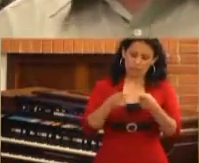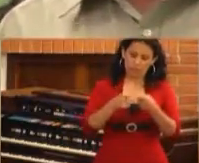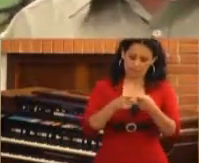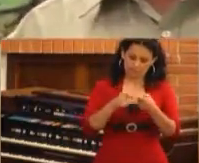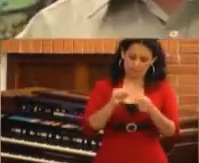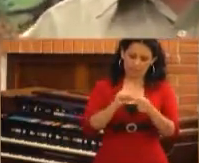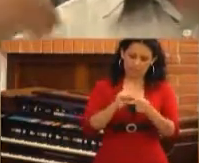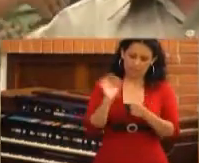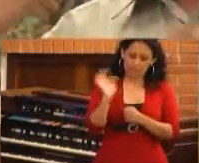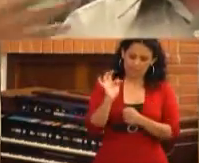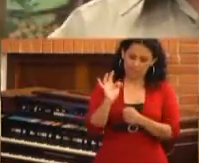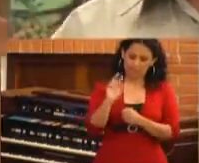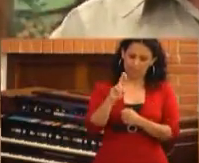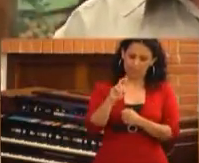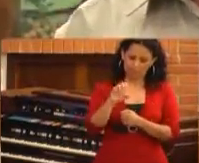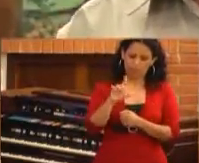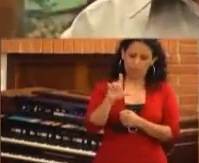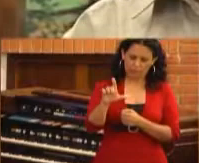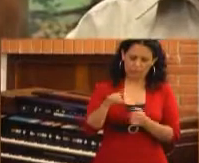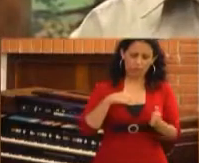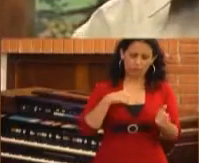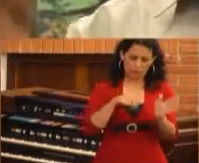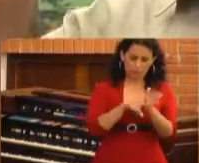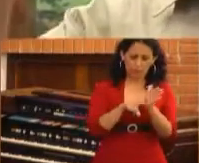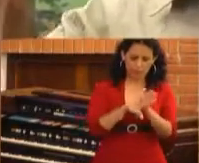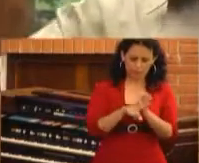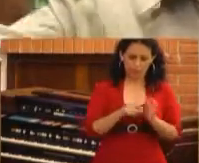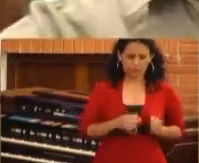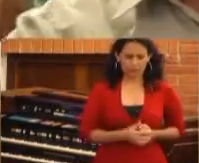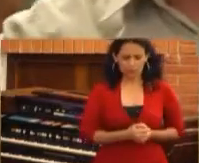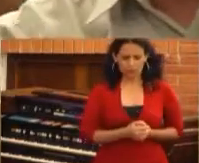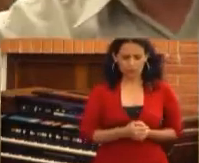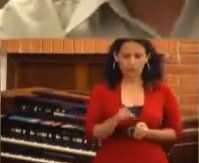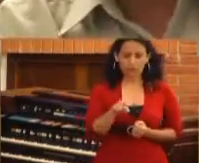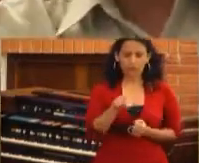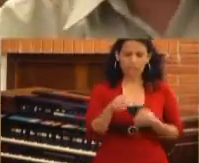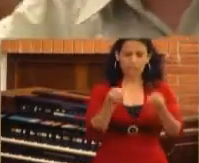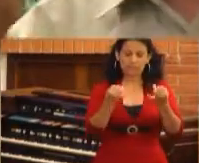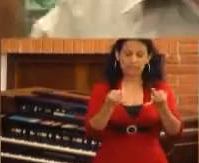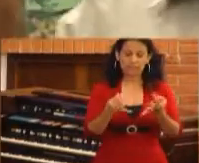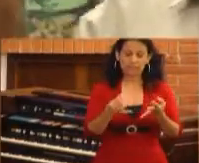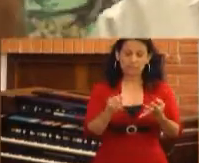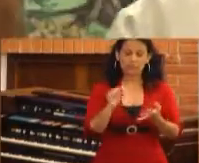uma pergunta, vai ser a minha vez de chutar a bola. Você me explica o que é vida?